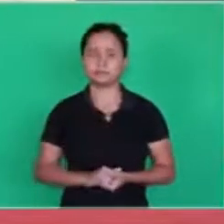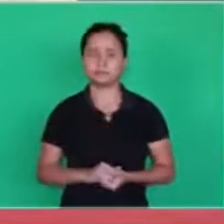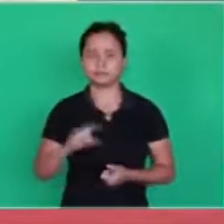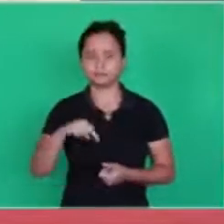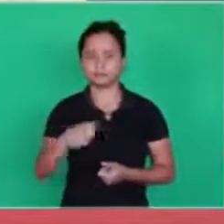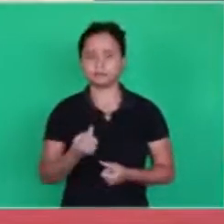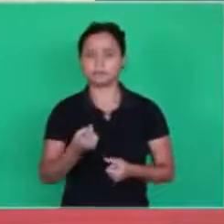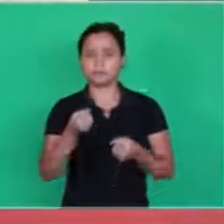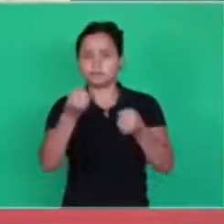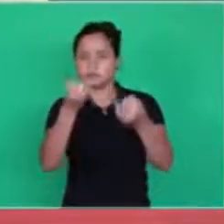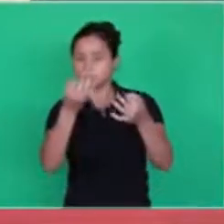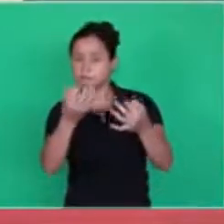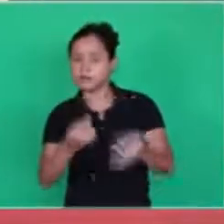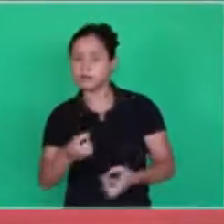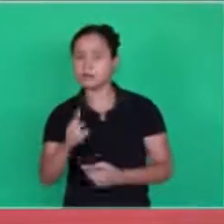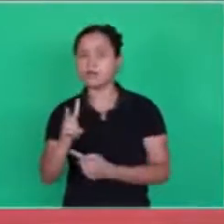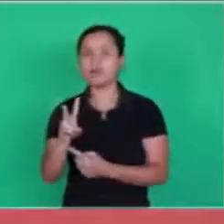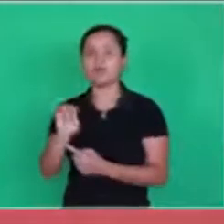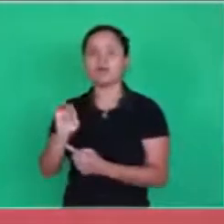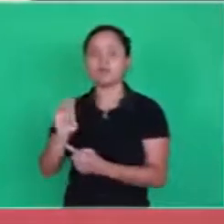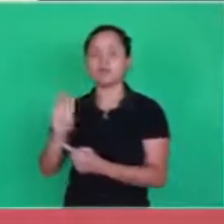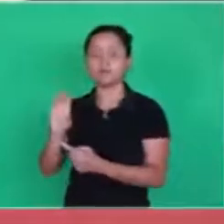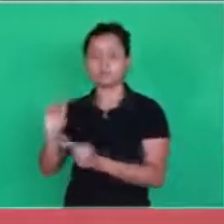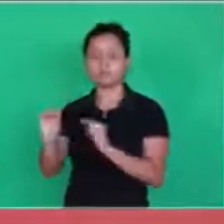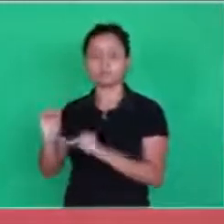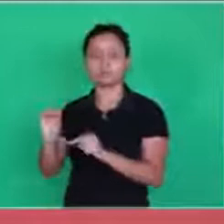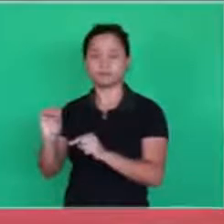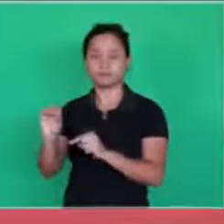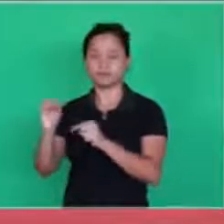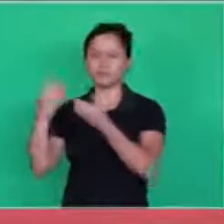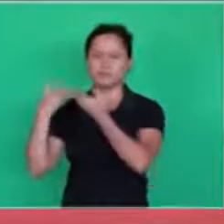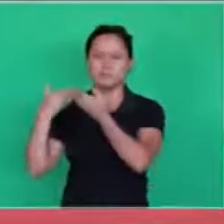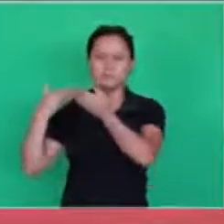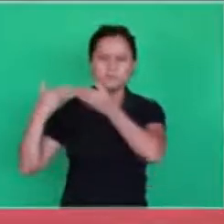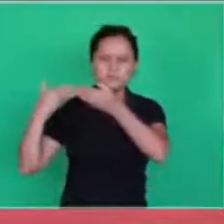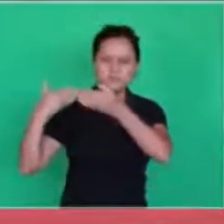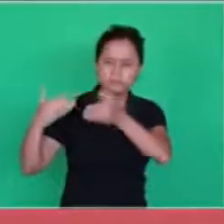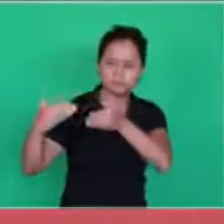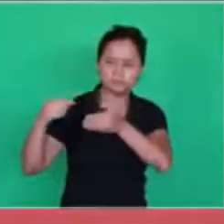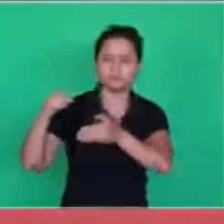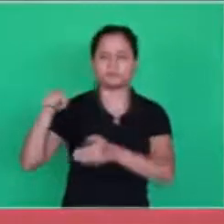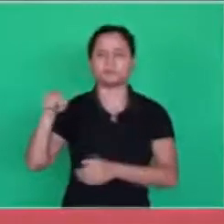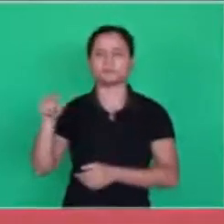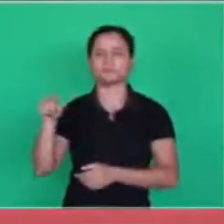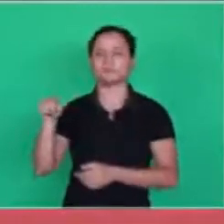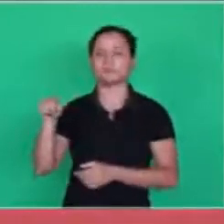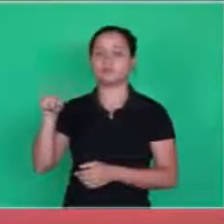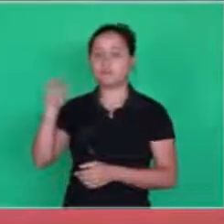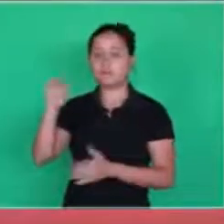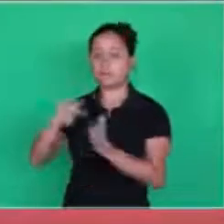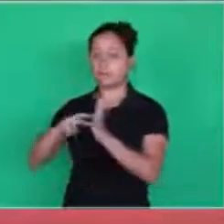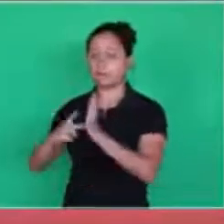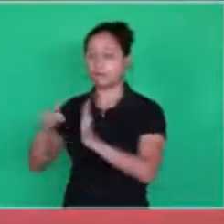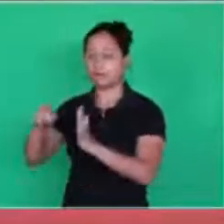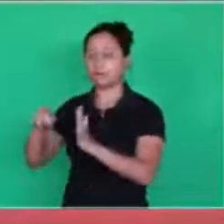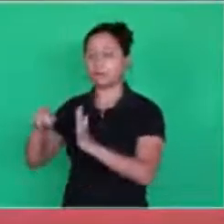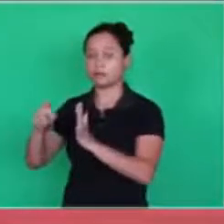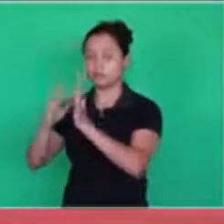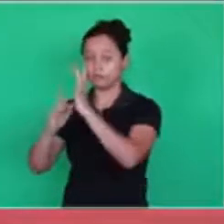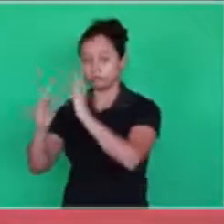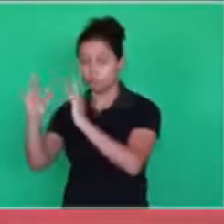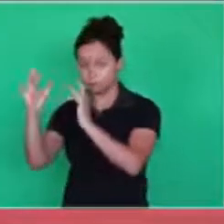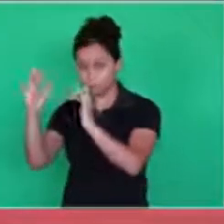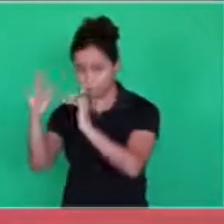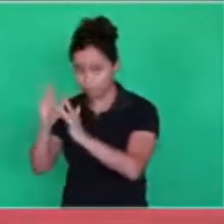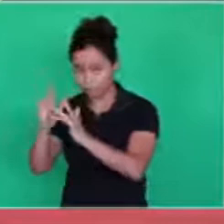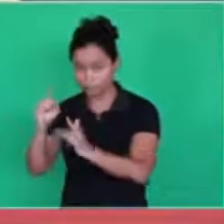verbo. No princípio era o verbo. Então, este verbo aqui, que é Jesus, era, é